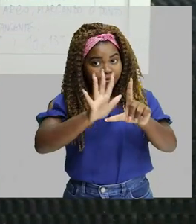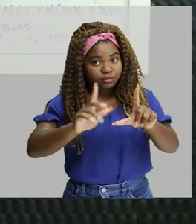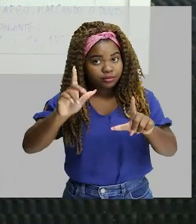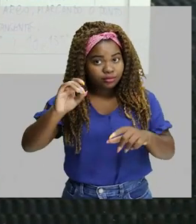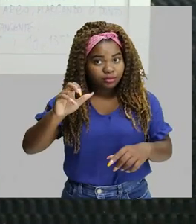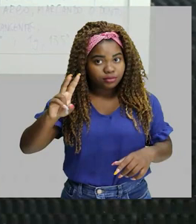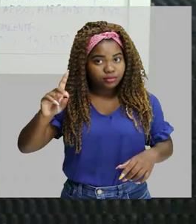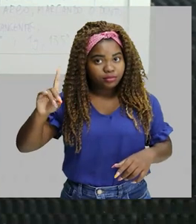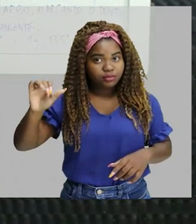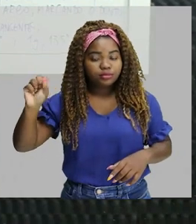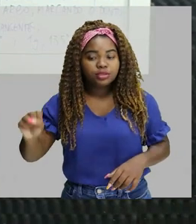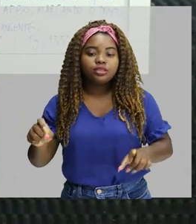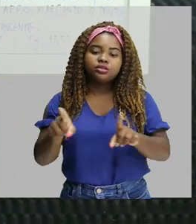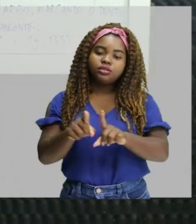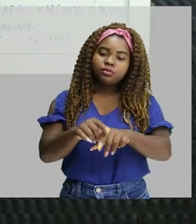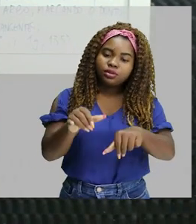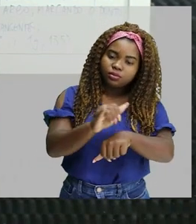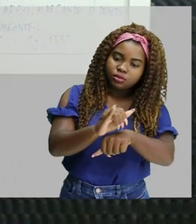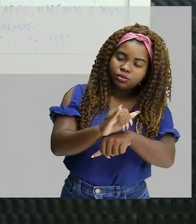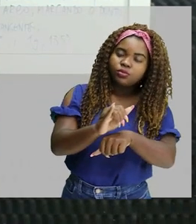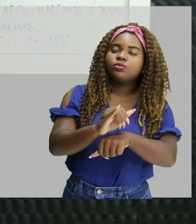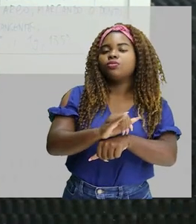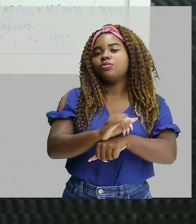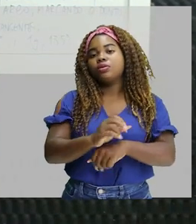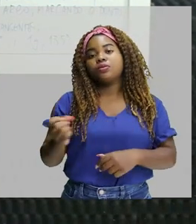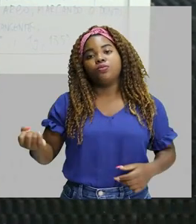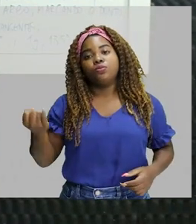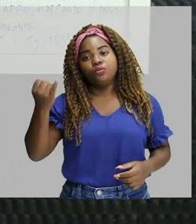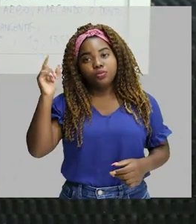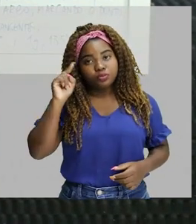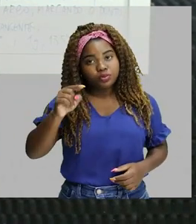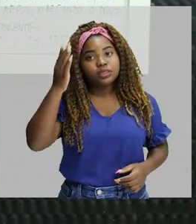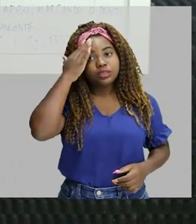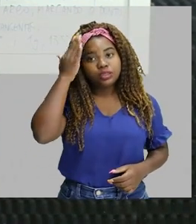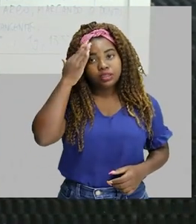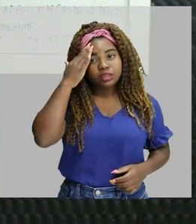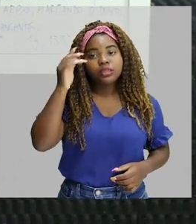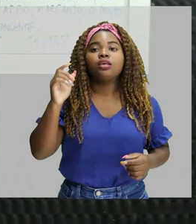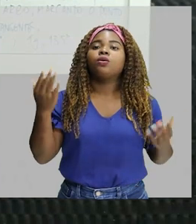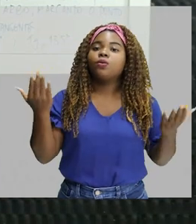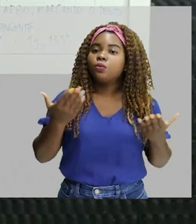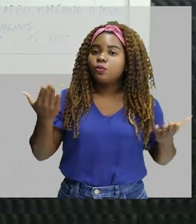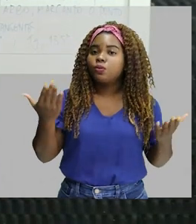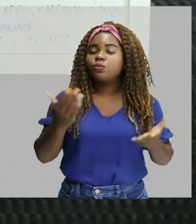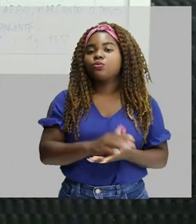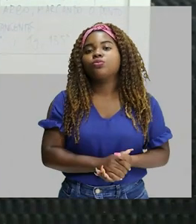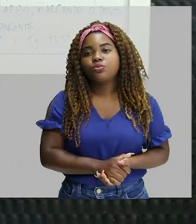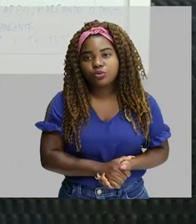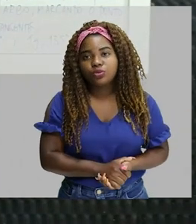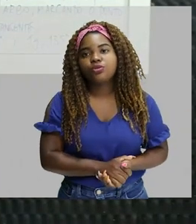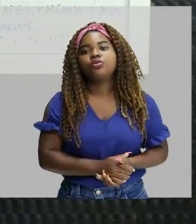plataforma Gonçalves Dias Assista esse vídeo que é extremamente importante para você poder entender o a o